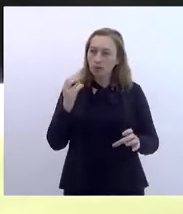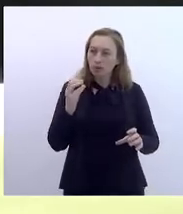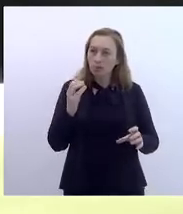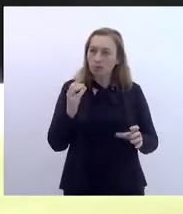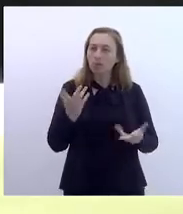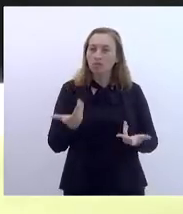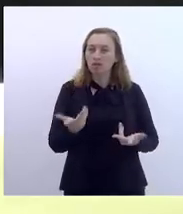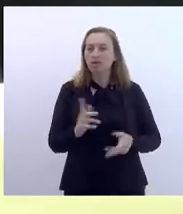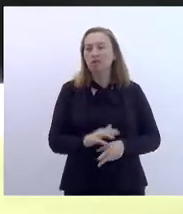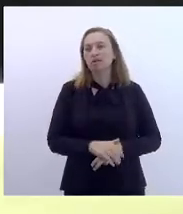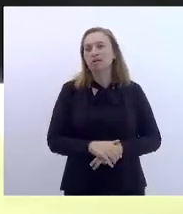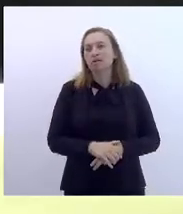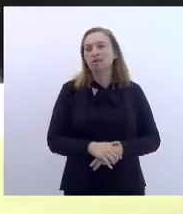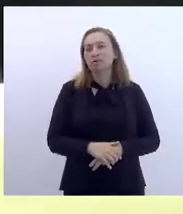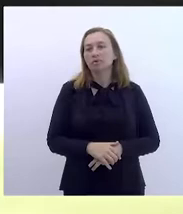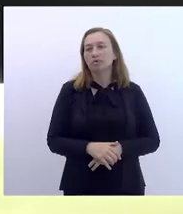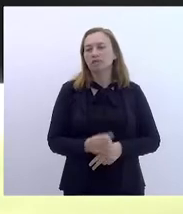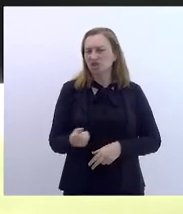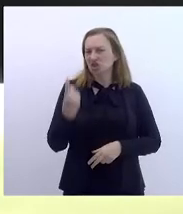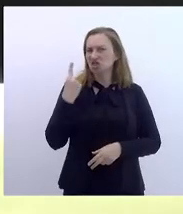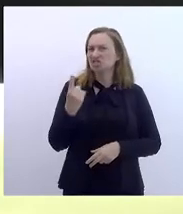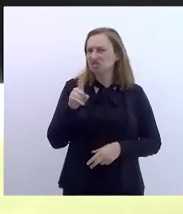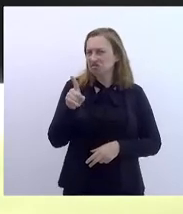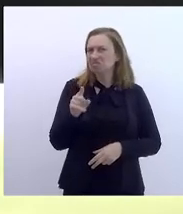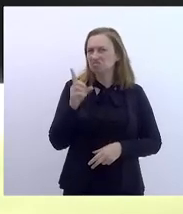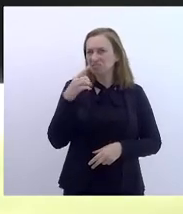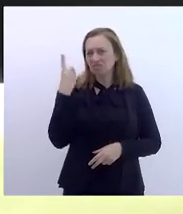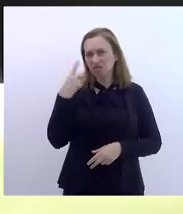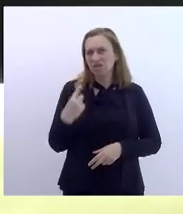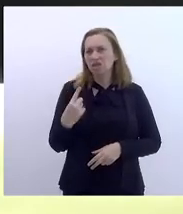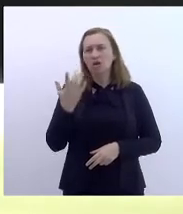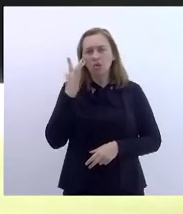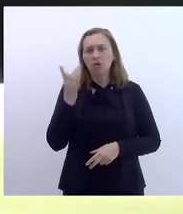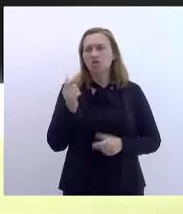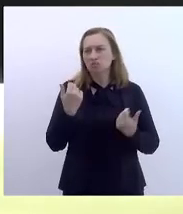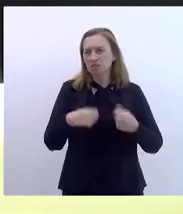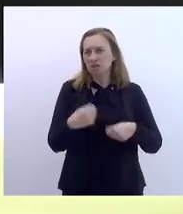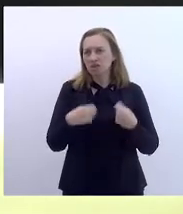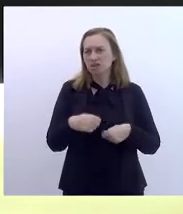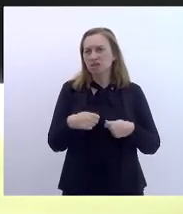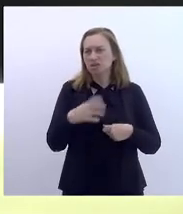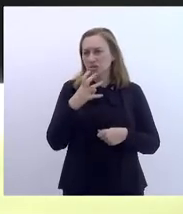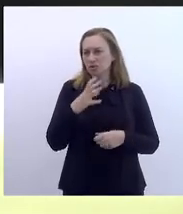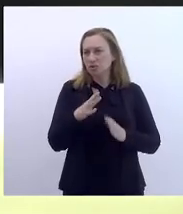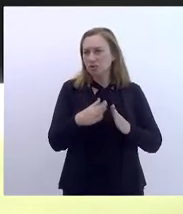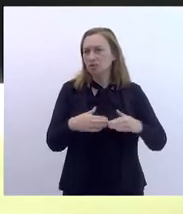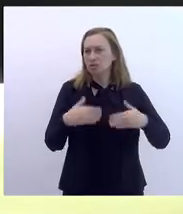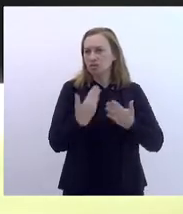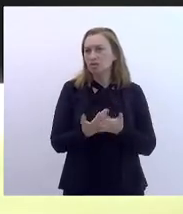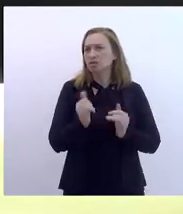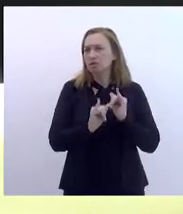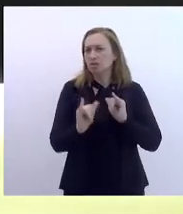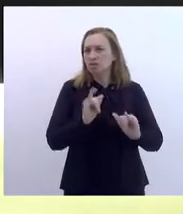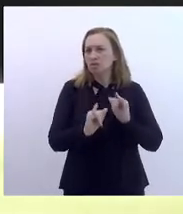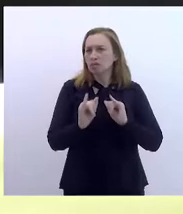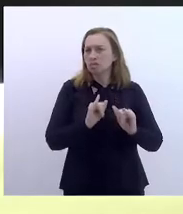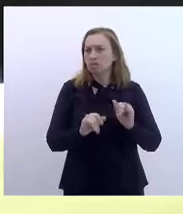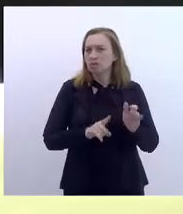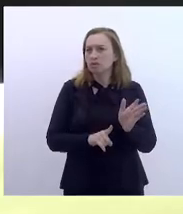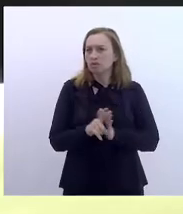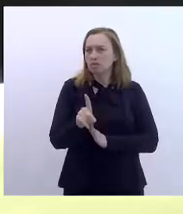bula é bem estranho eu acho que Dani a gente precisa fazer um requerimento de informação